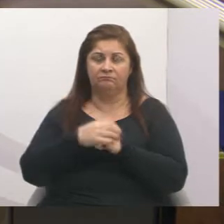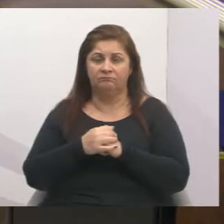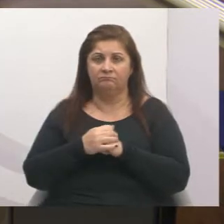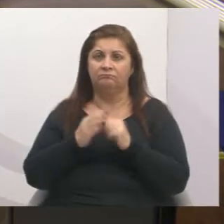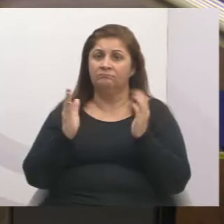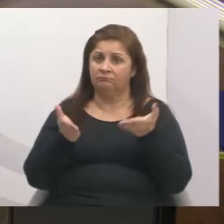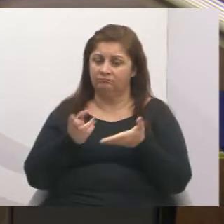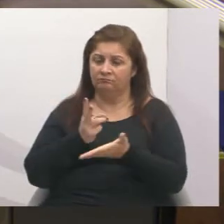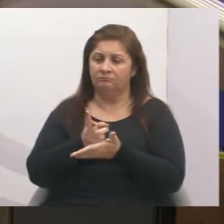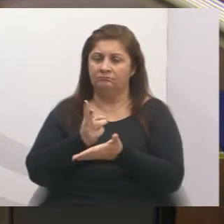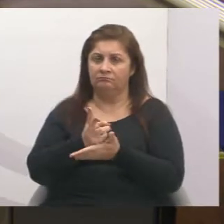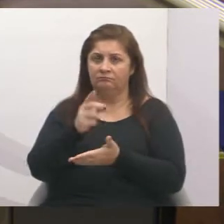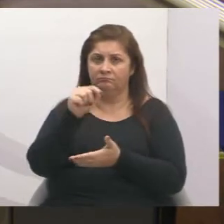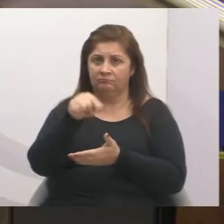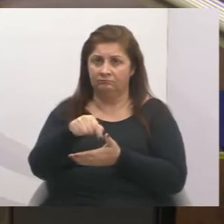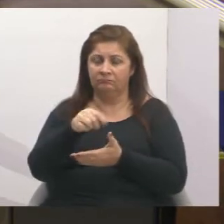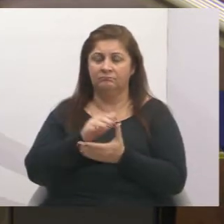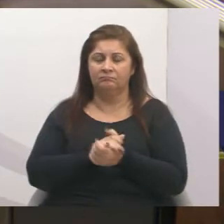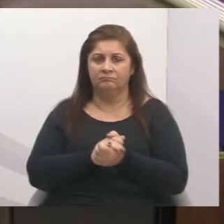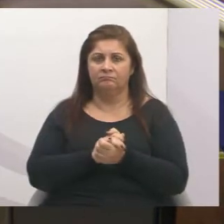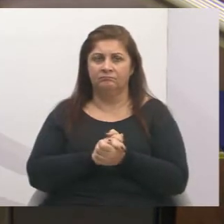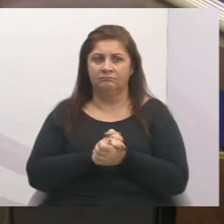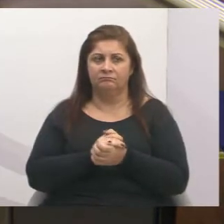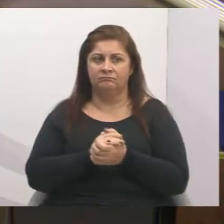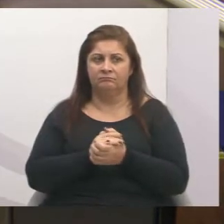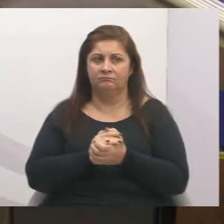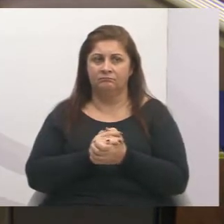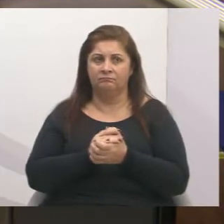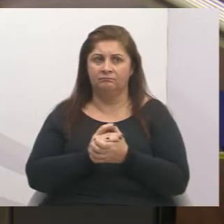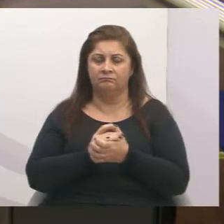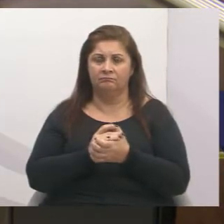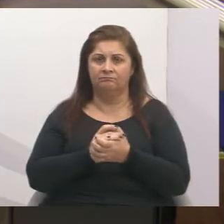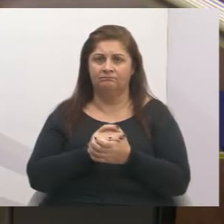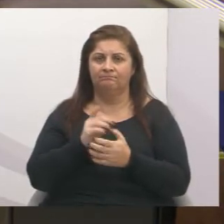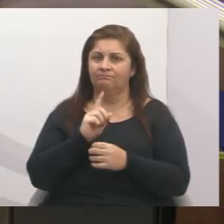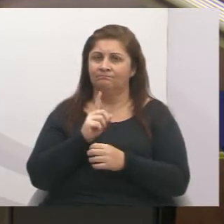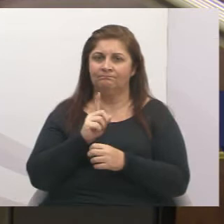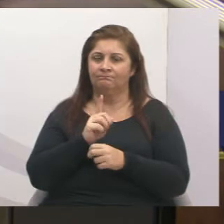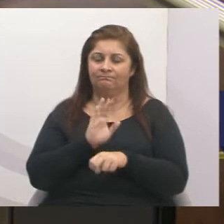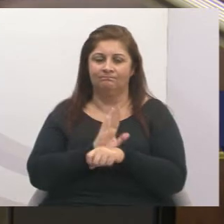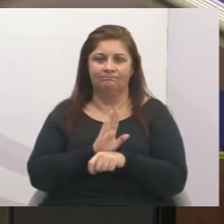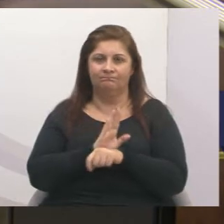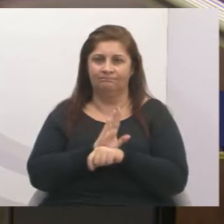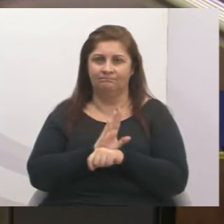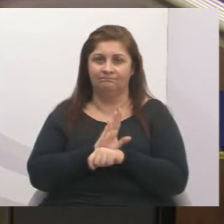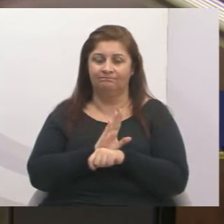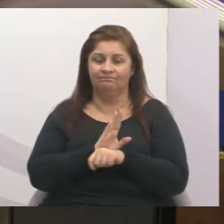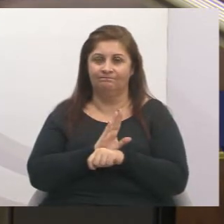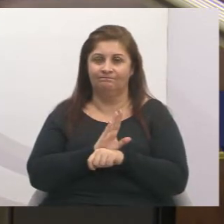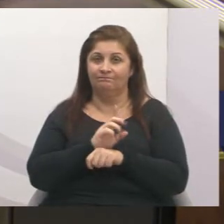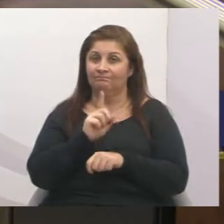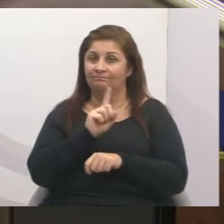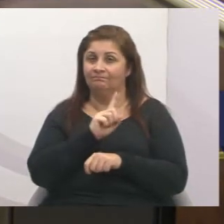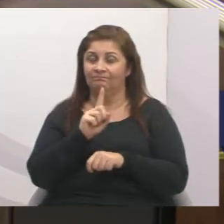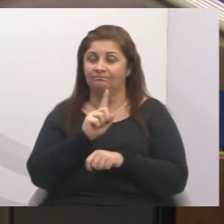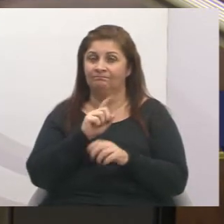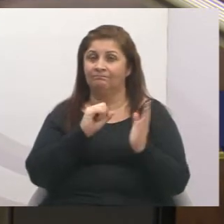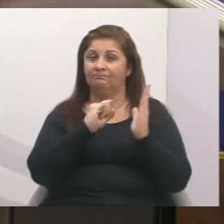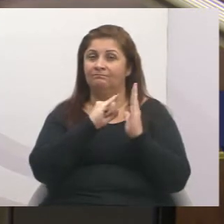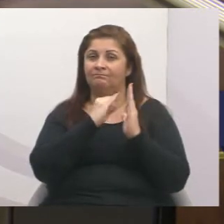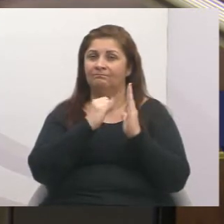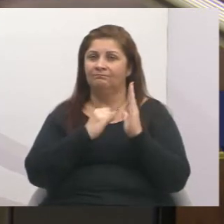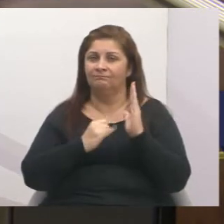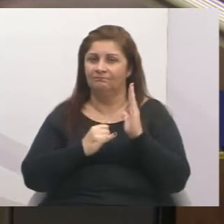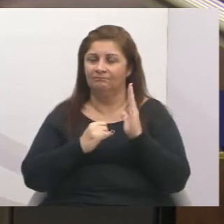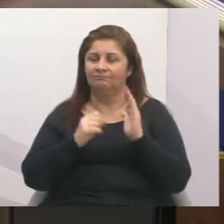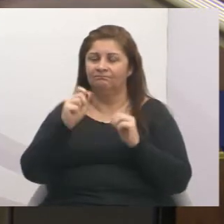dando continuidade aqui a nível do município, isso para mim não é contribuição. Isso é um imposto